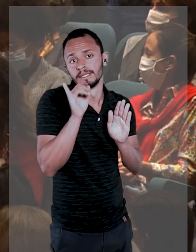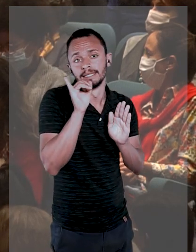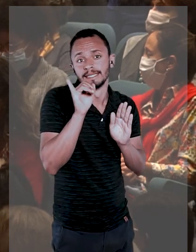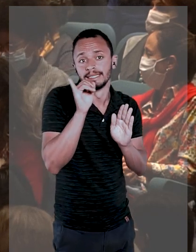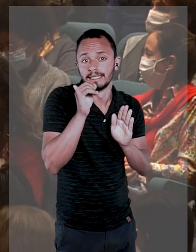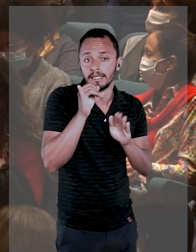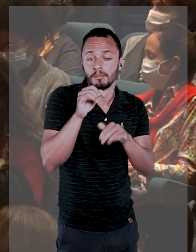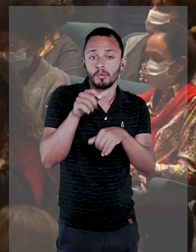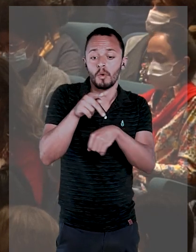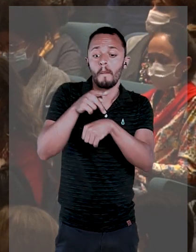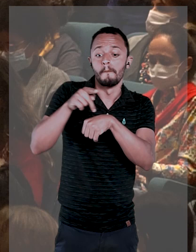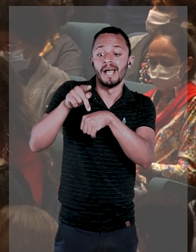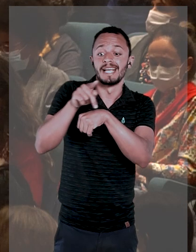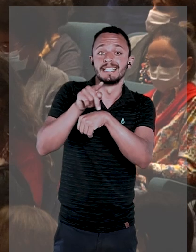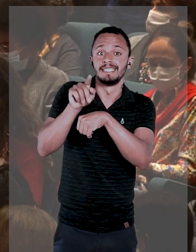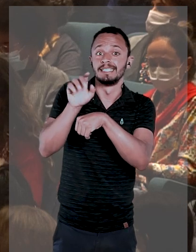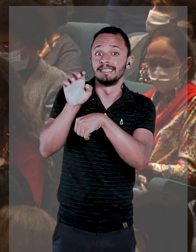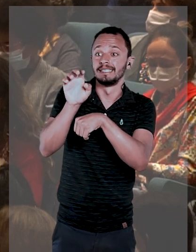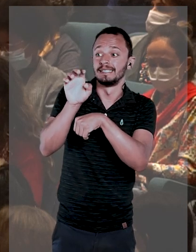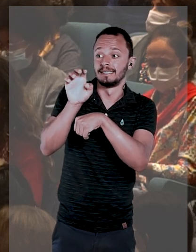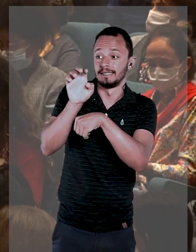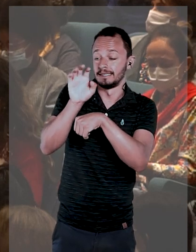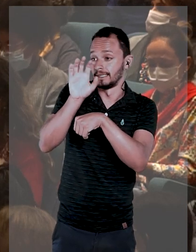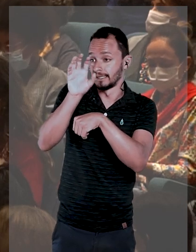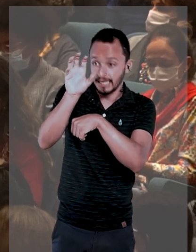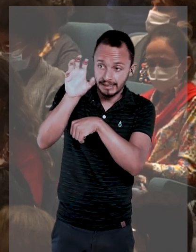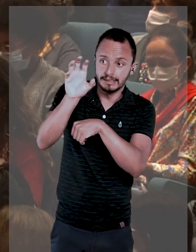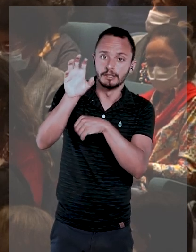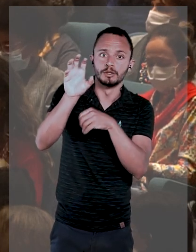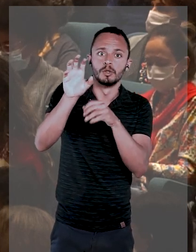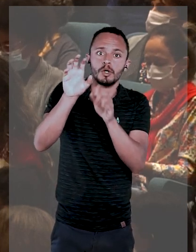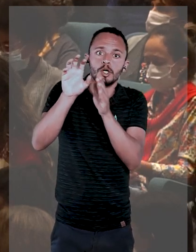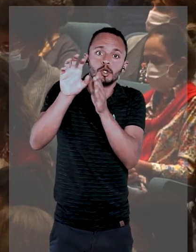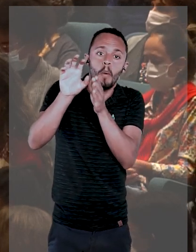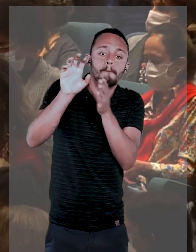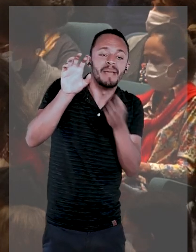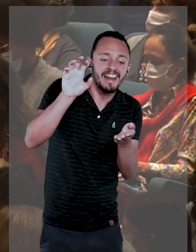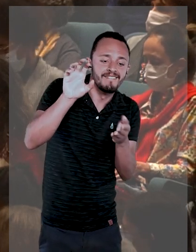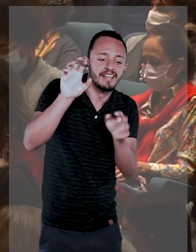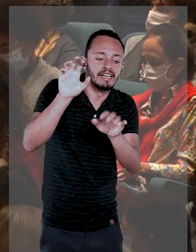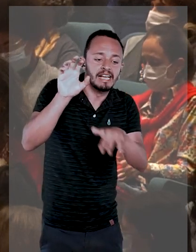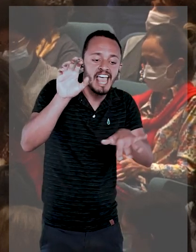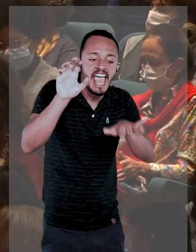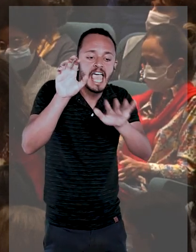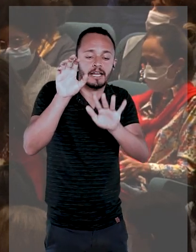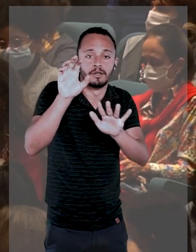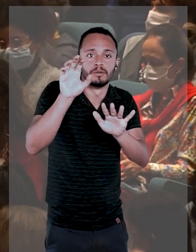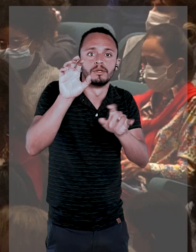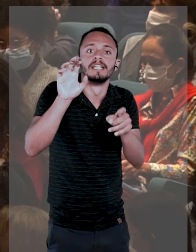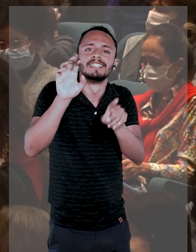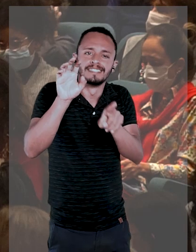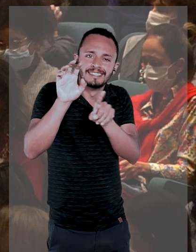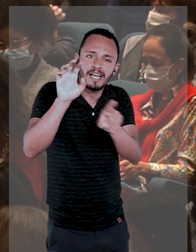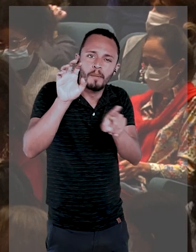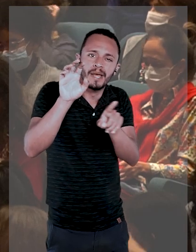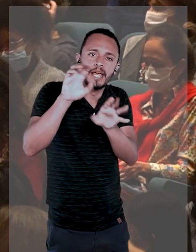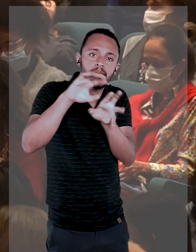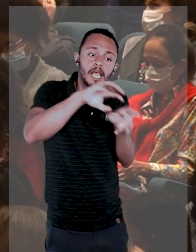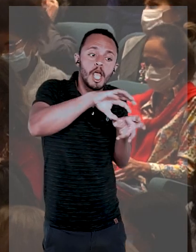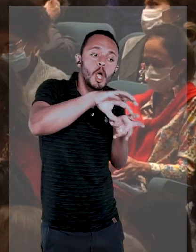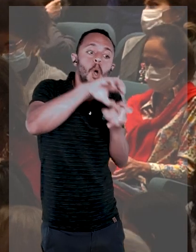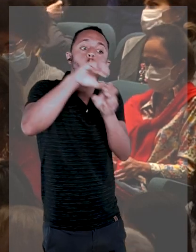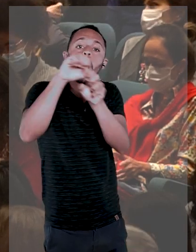sendo um escritor de um país central e falando sobre países periféricos, pensando na